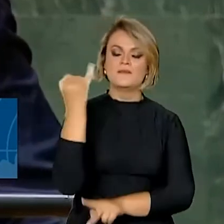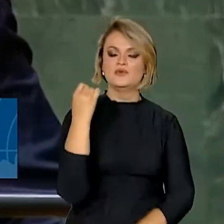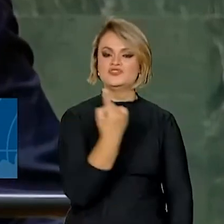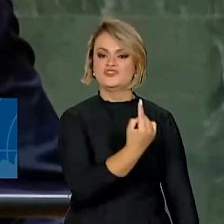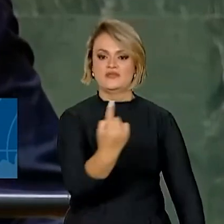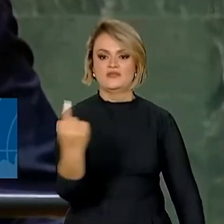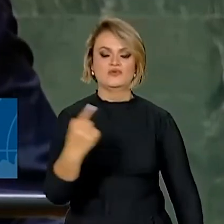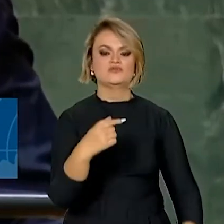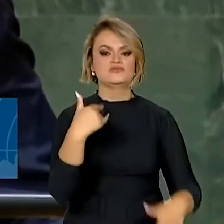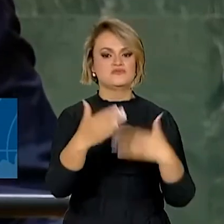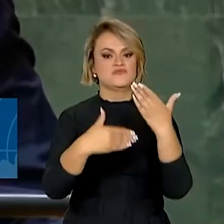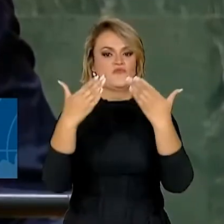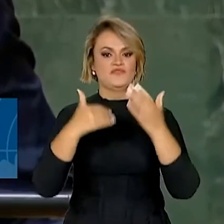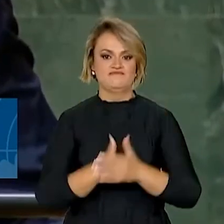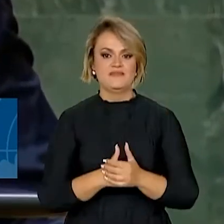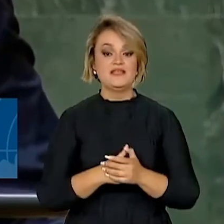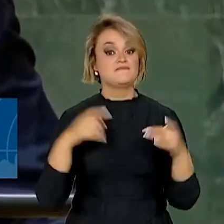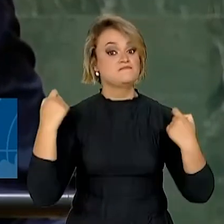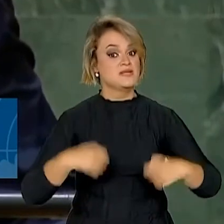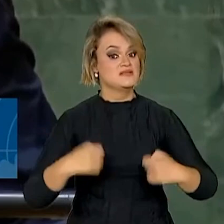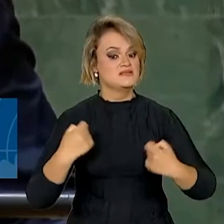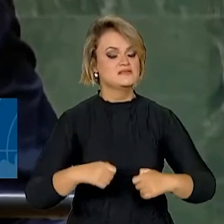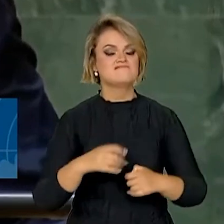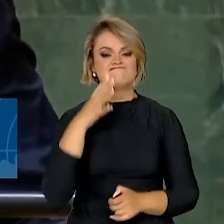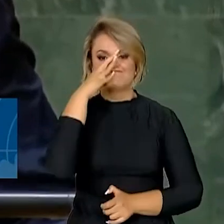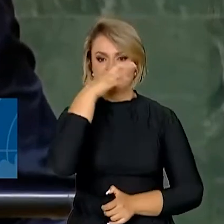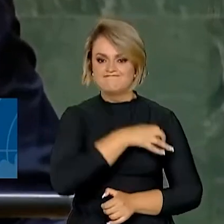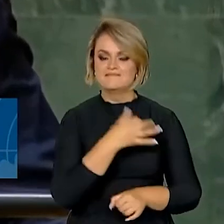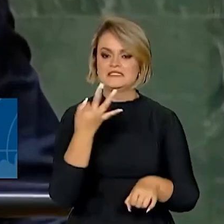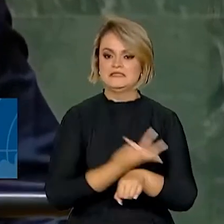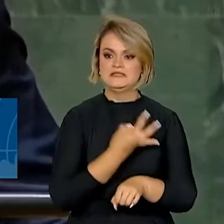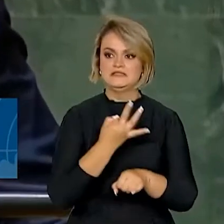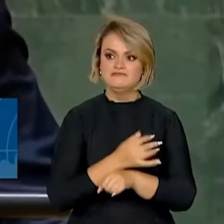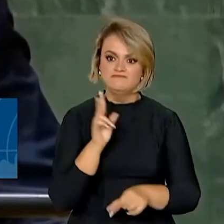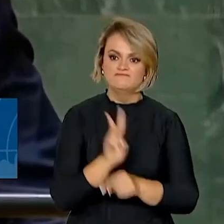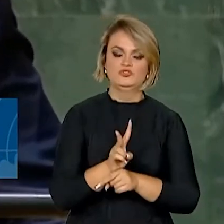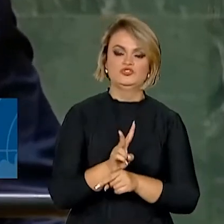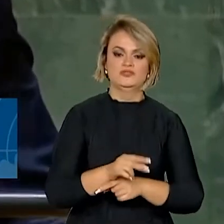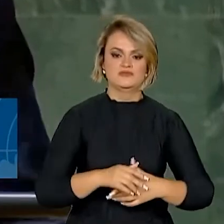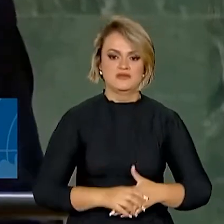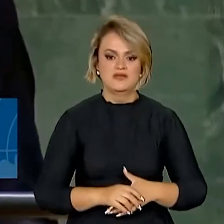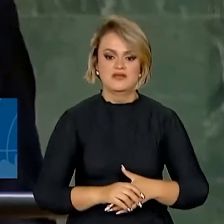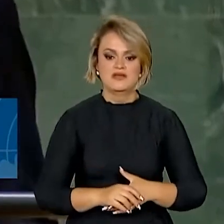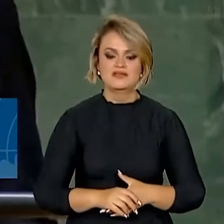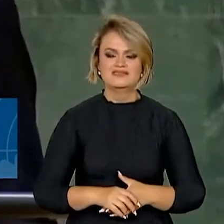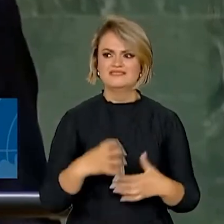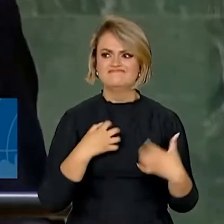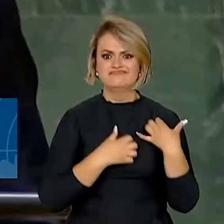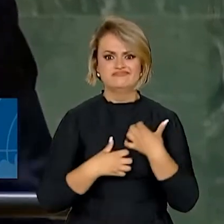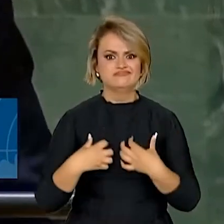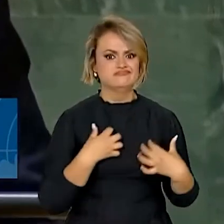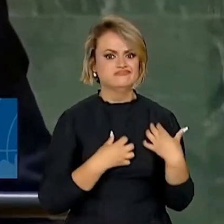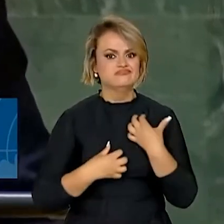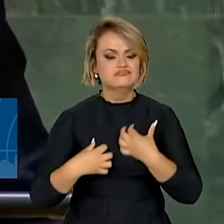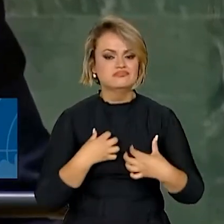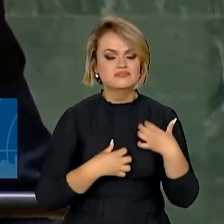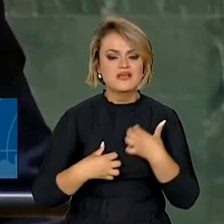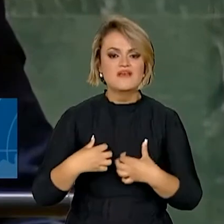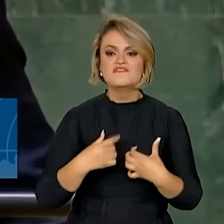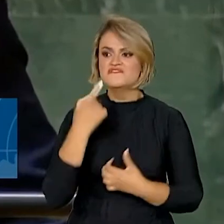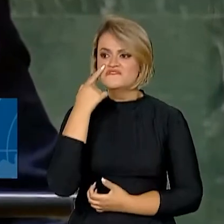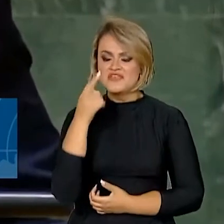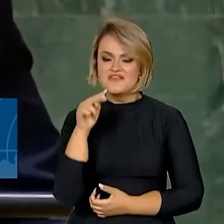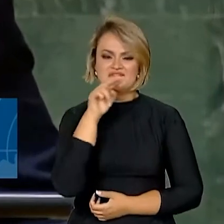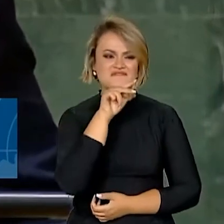nós construí-la e requer persistência e vigilância. É perturbador ver que persistem